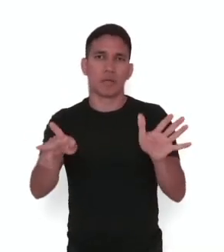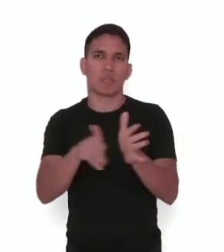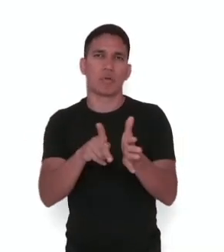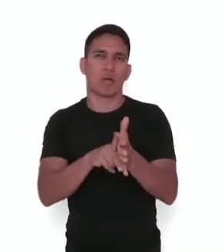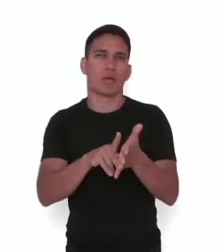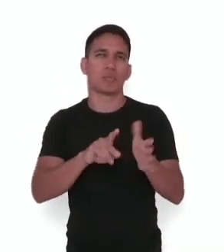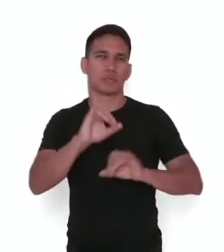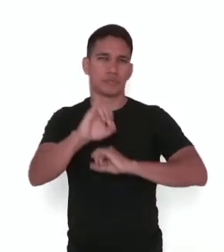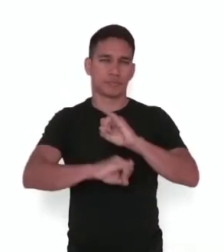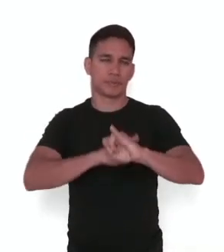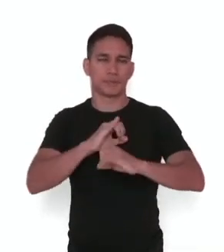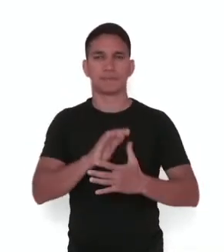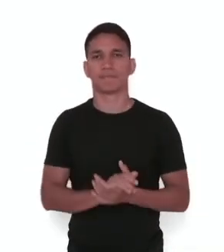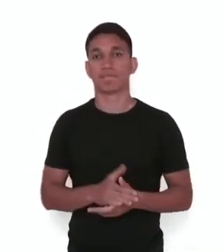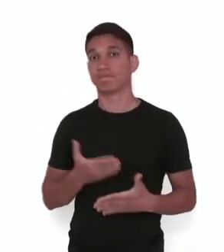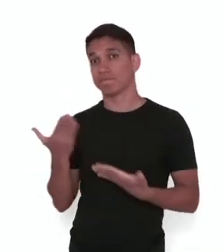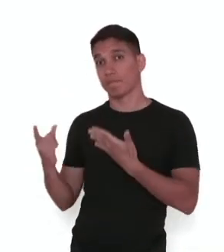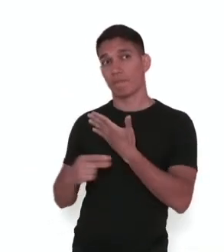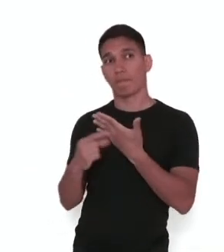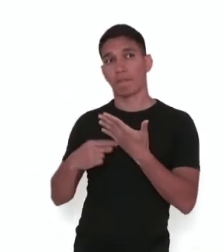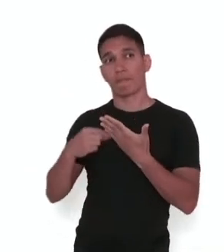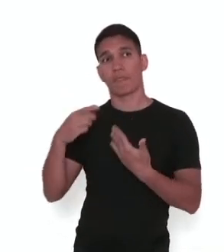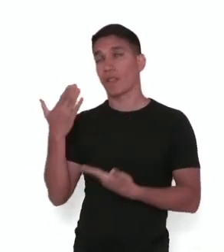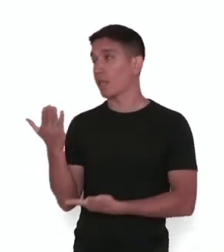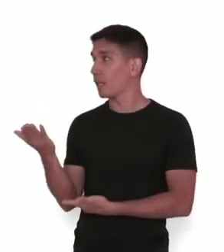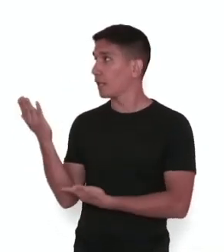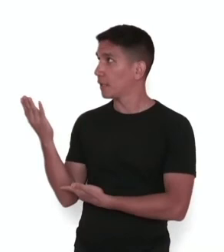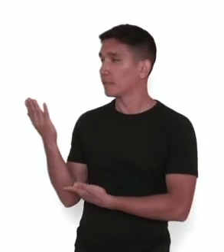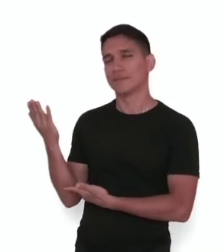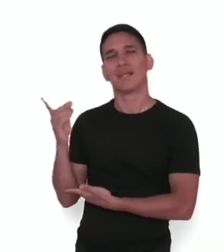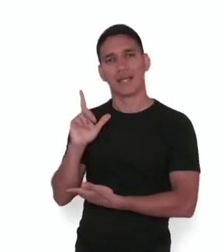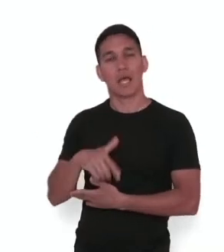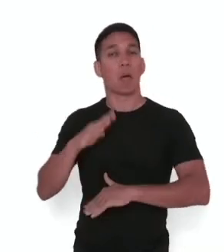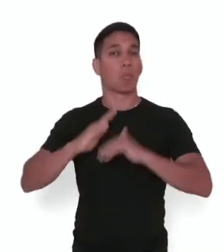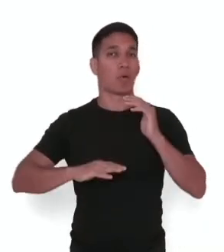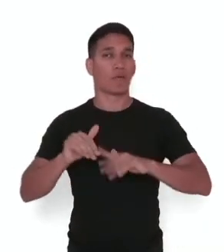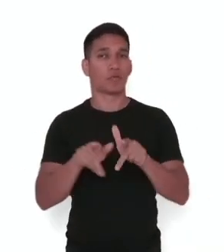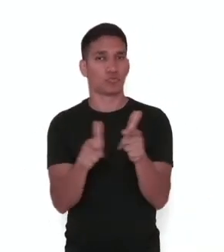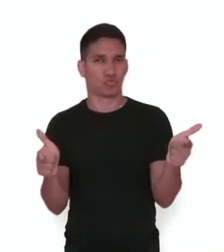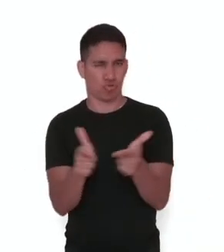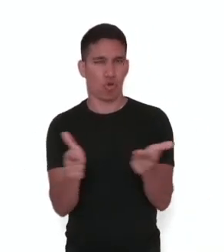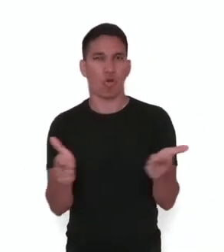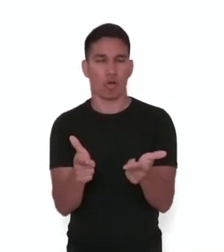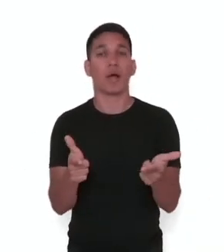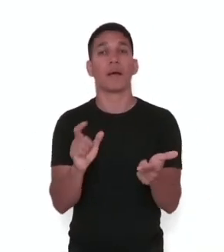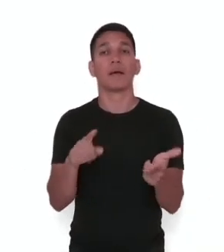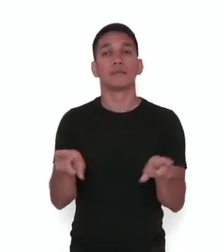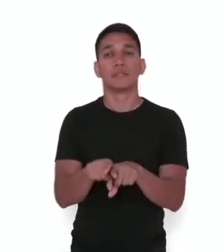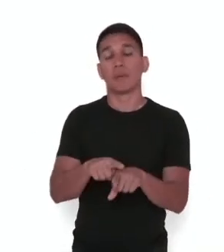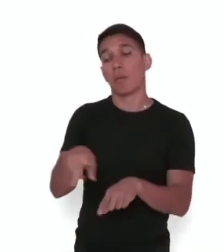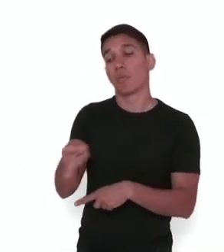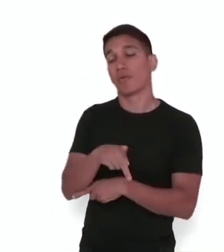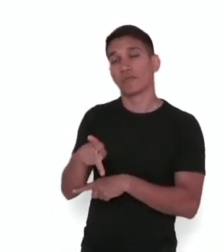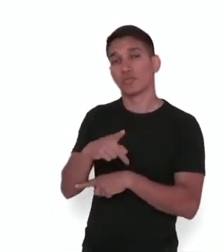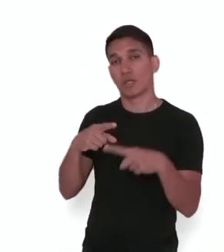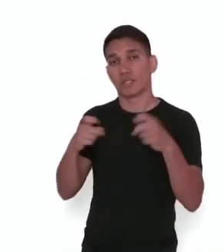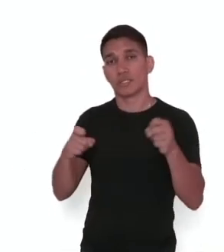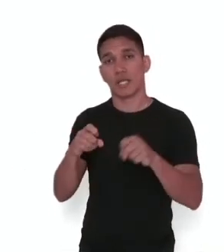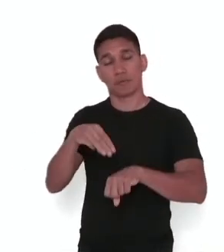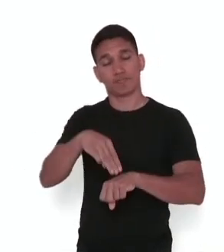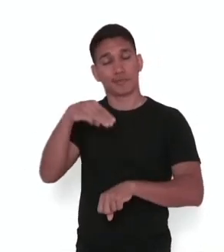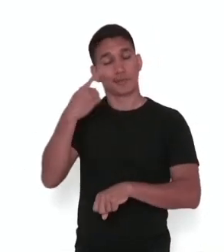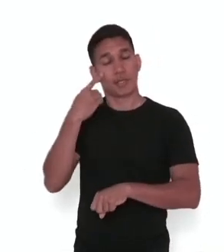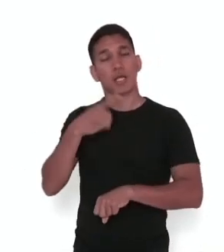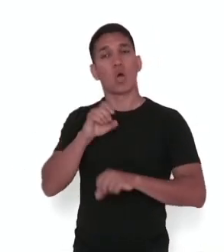internet. O autor, Michel Carvalho da Silva, é jornalista, professor e mestre em Ciências da Comunicação. Aqui